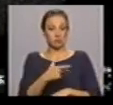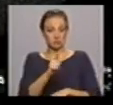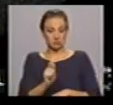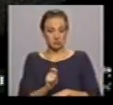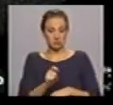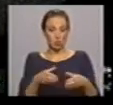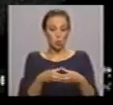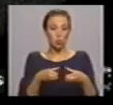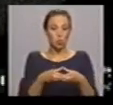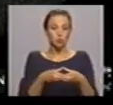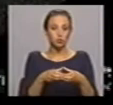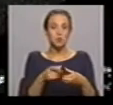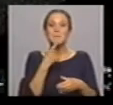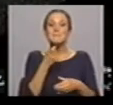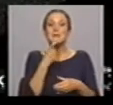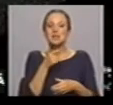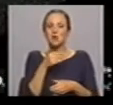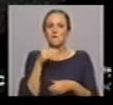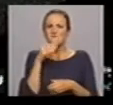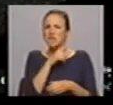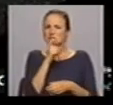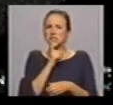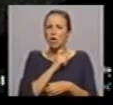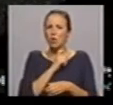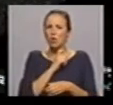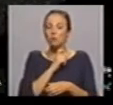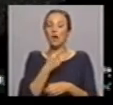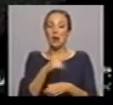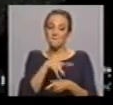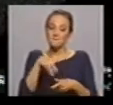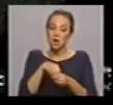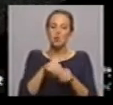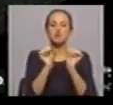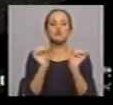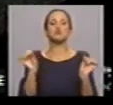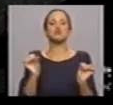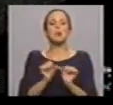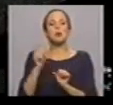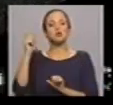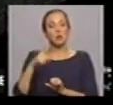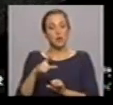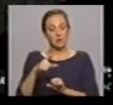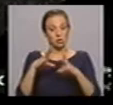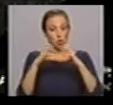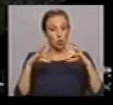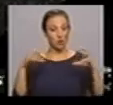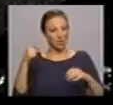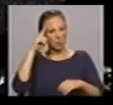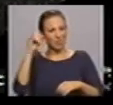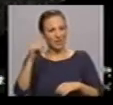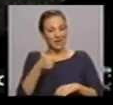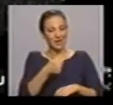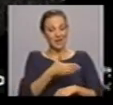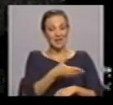de asteroides gelados, muito gelados, que engloba, no fundo, o sistema solar. Esta nuvem de Oort, para teres uma pequena ideia, está a cerca de